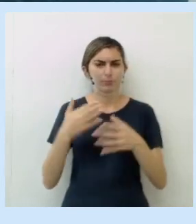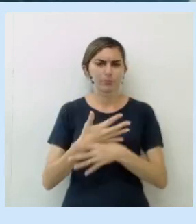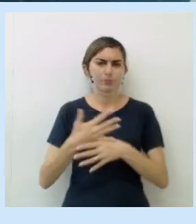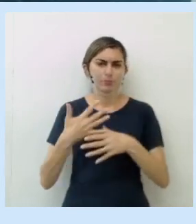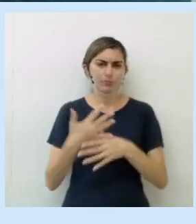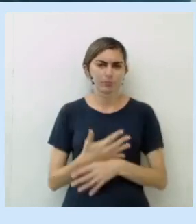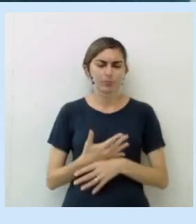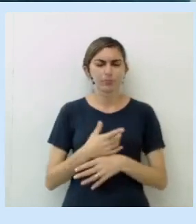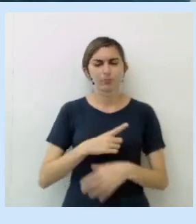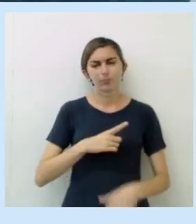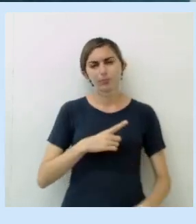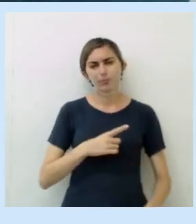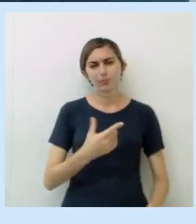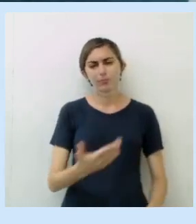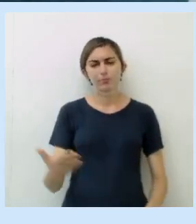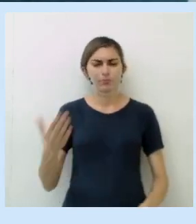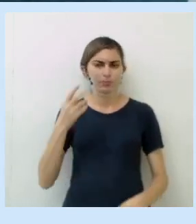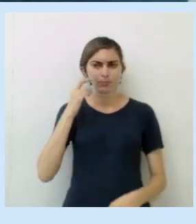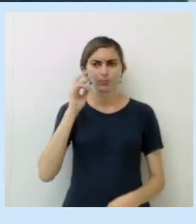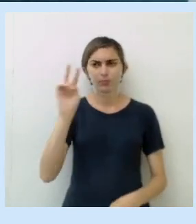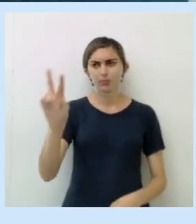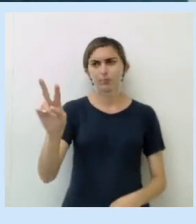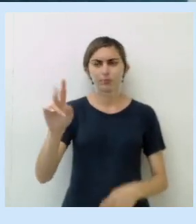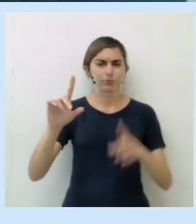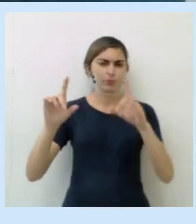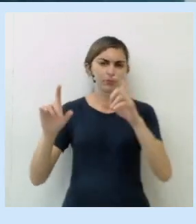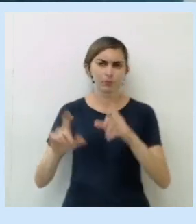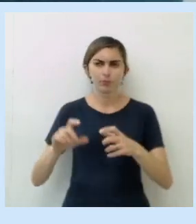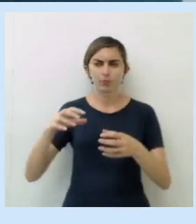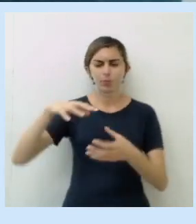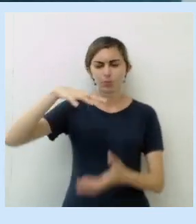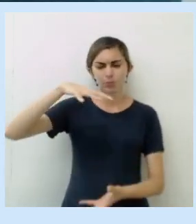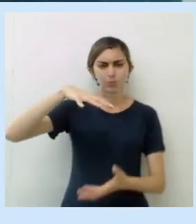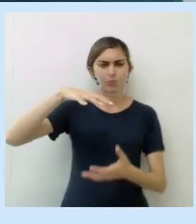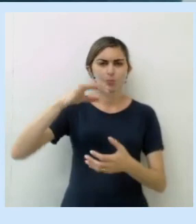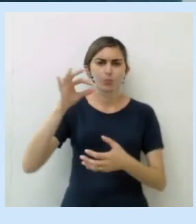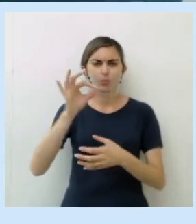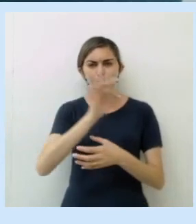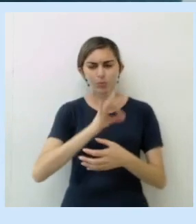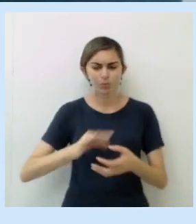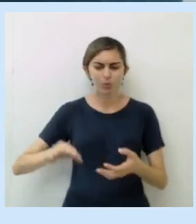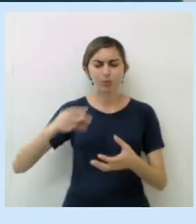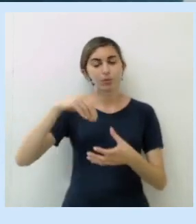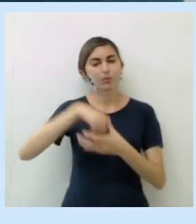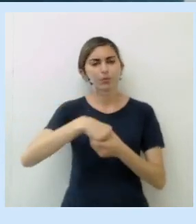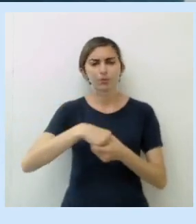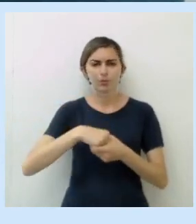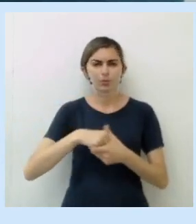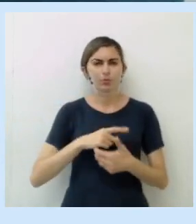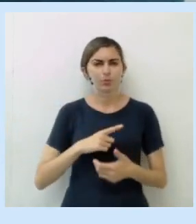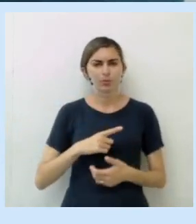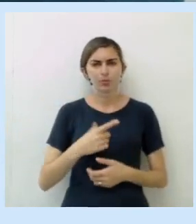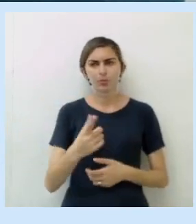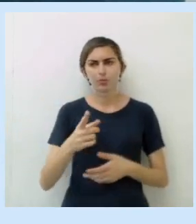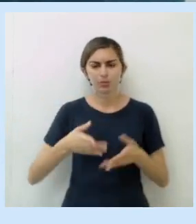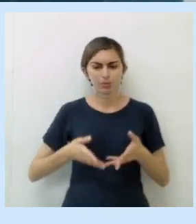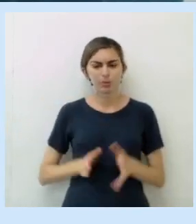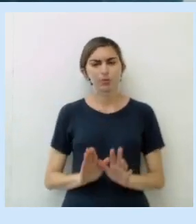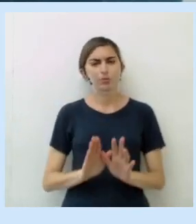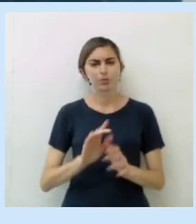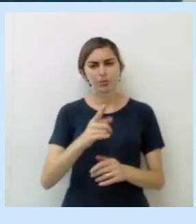cidade. A questão vocês estão vendo ali uma imagem de um pote cheio de moedas e dentro desse pote está nascendo